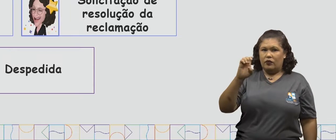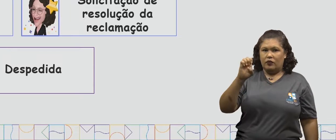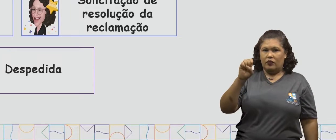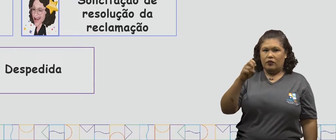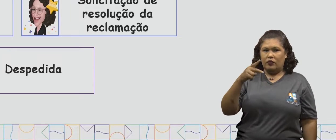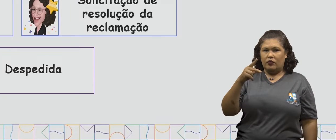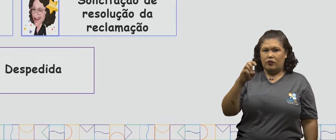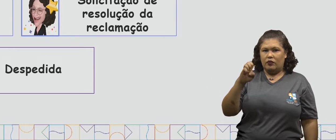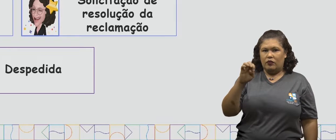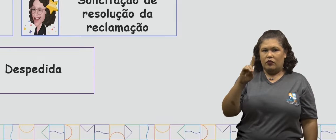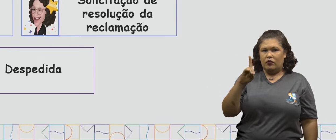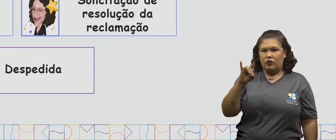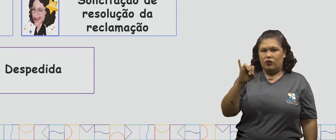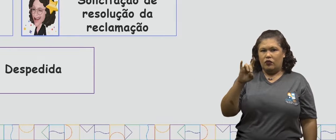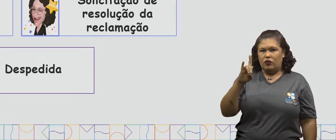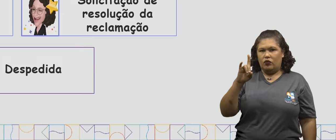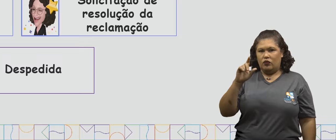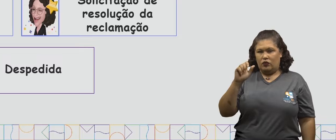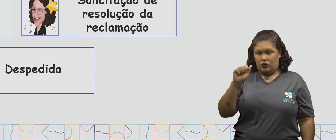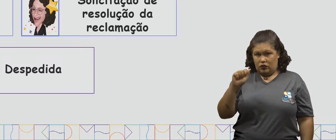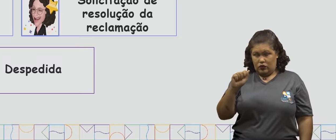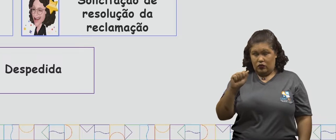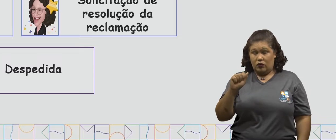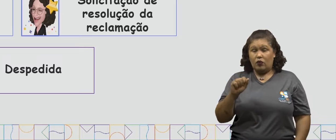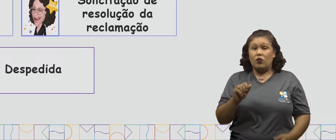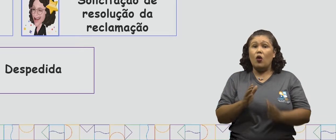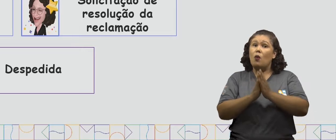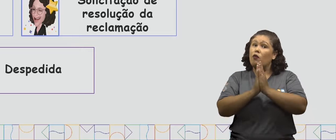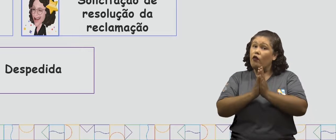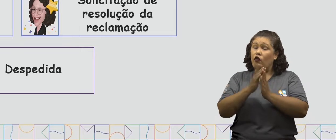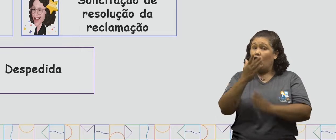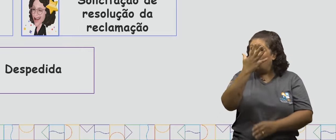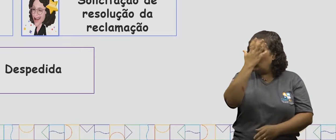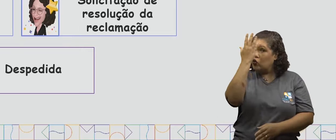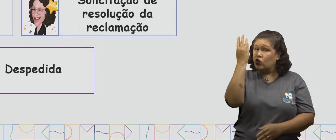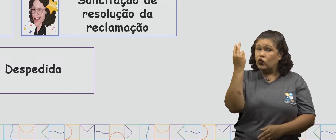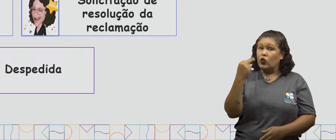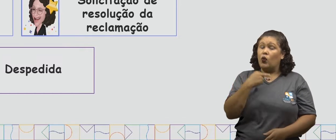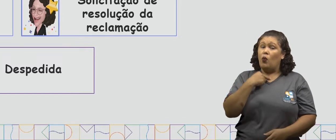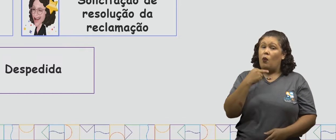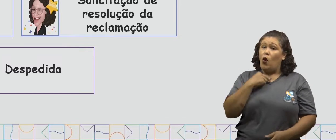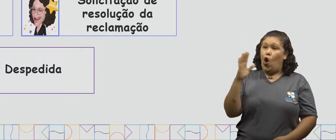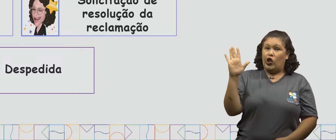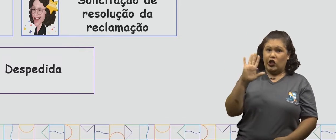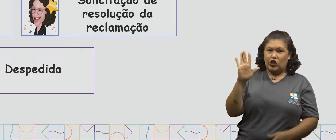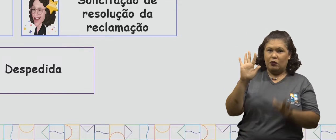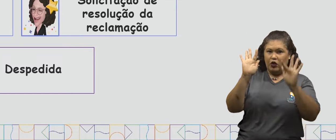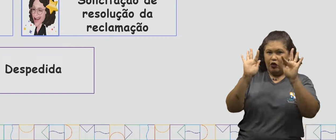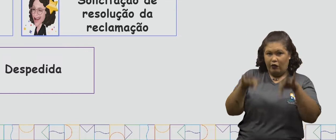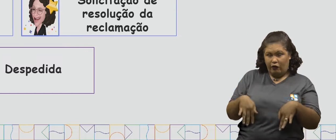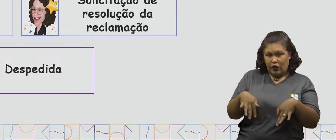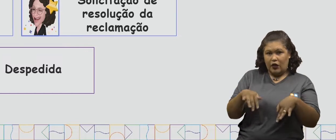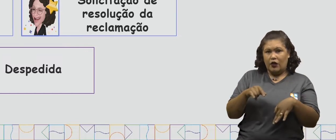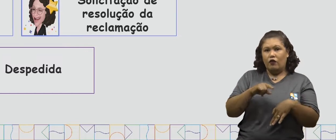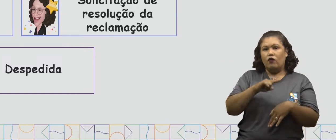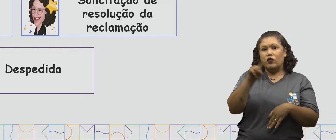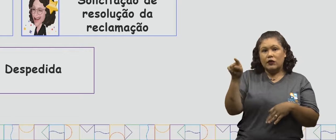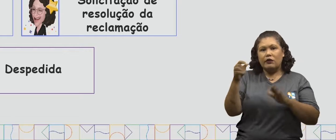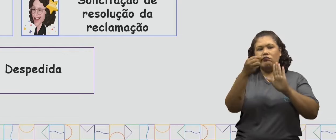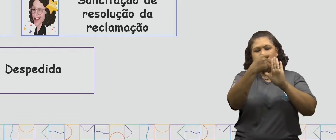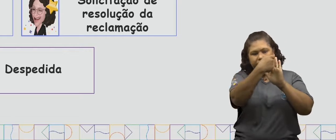carta solicita que a reclamação seja resolvida. Não esqueça da despedida. Após concluir a sua